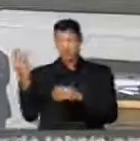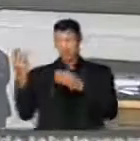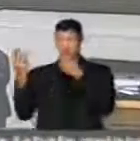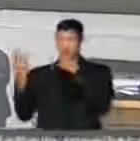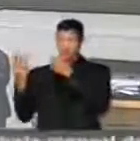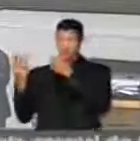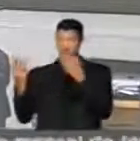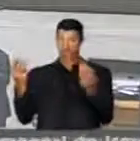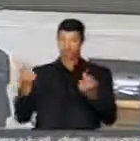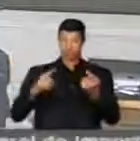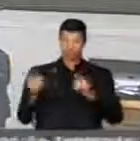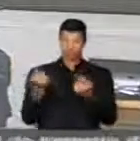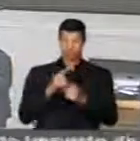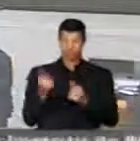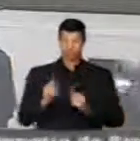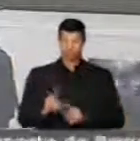É